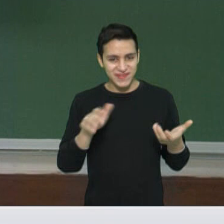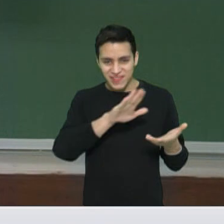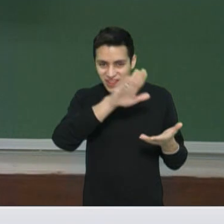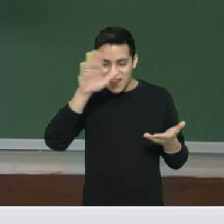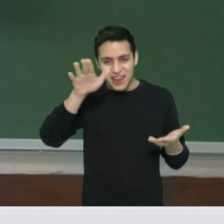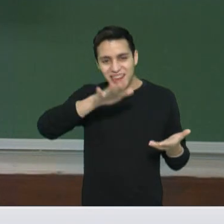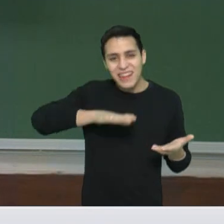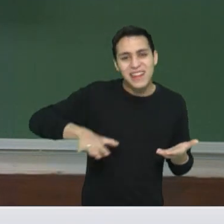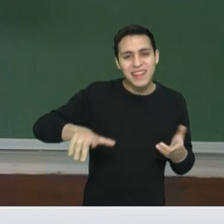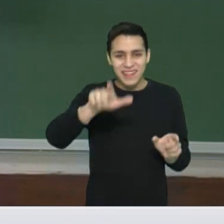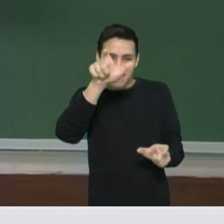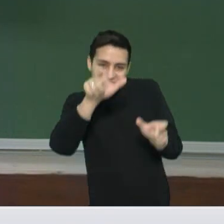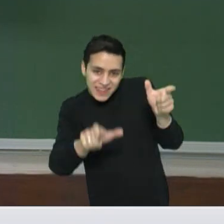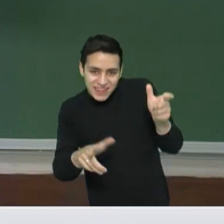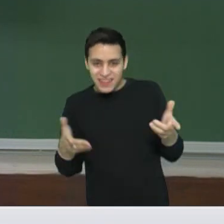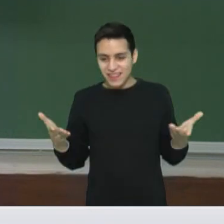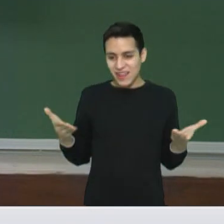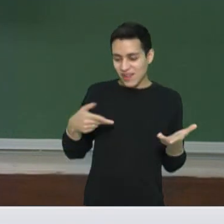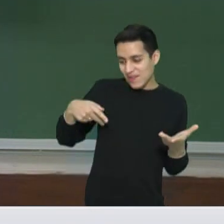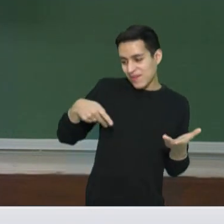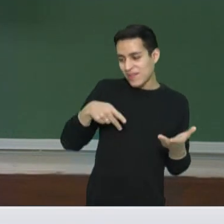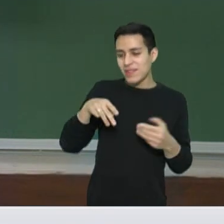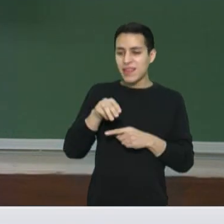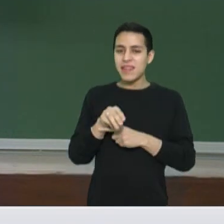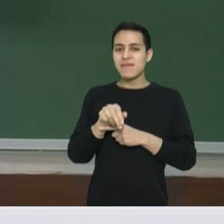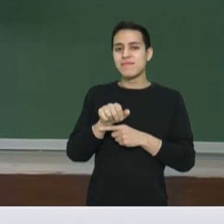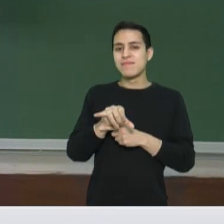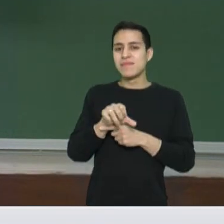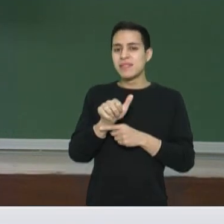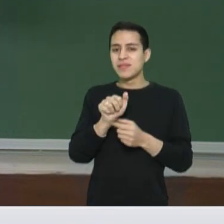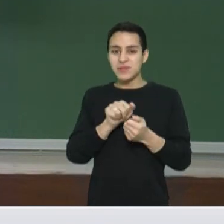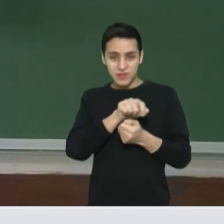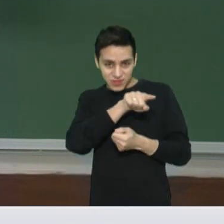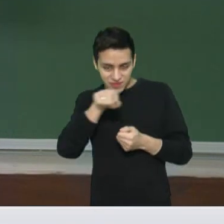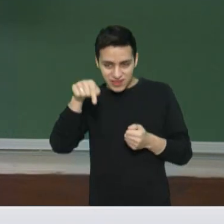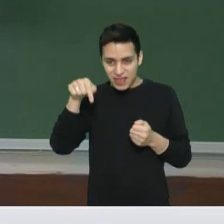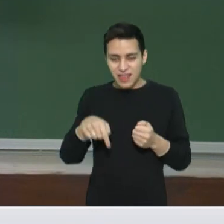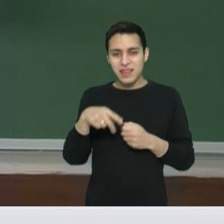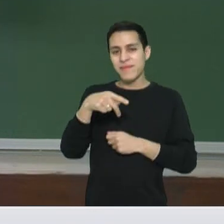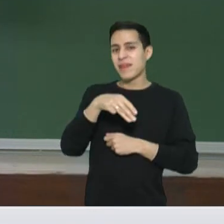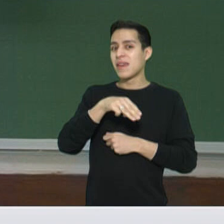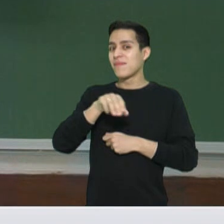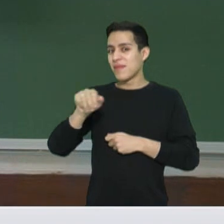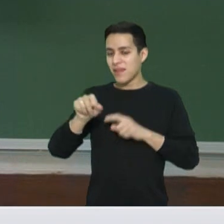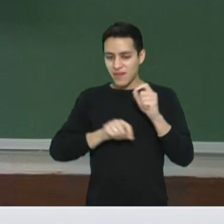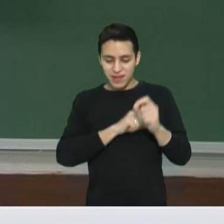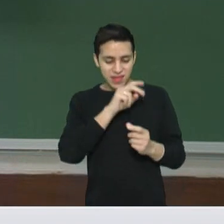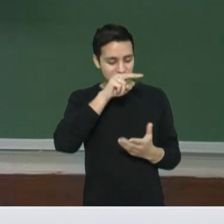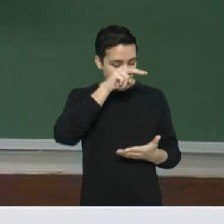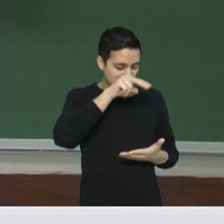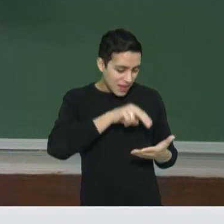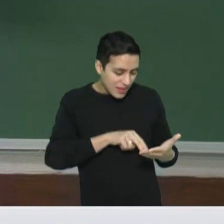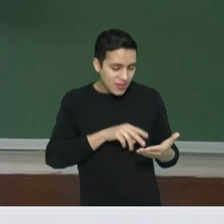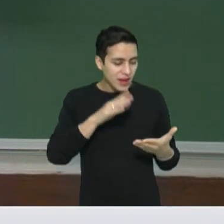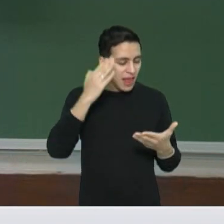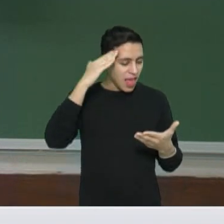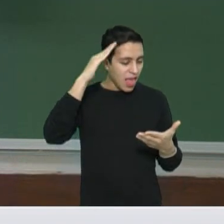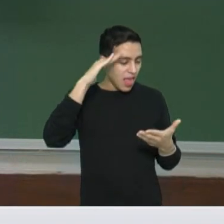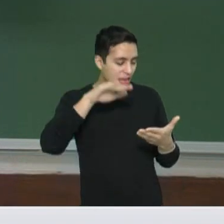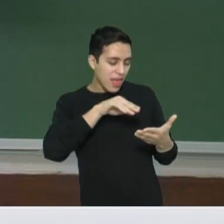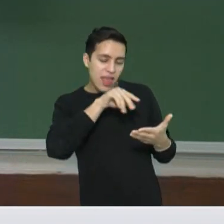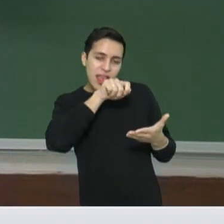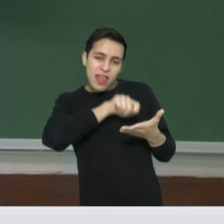Olá pessoal, professora Maísa com você no PMA, Leitura, Interpretação